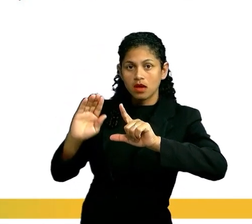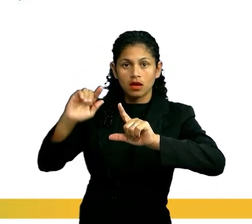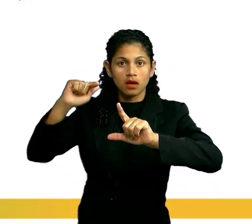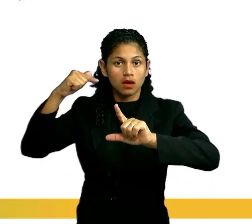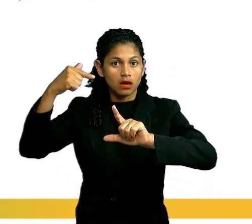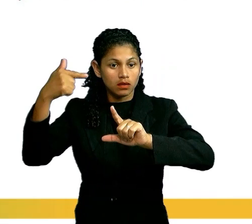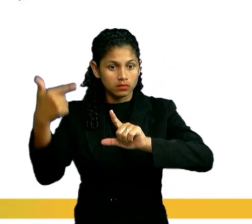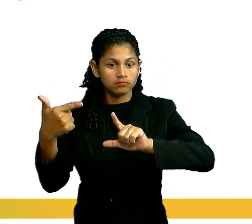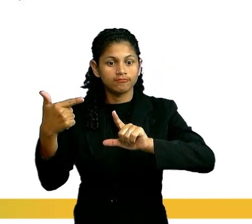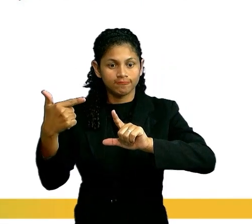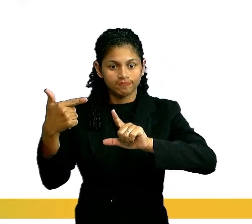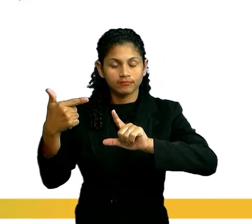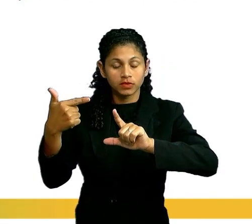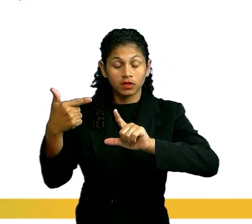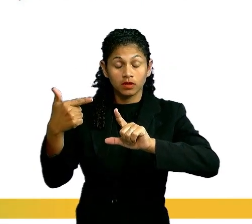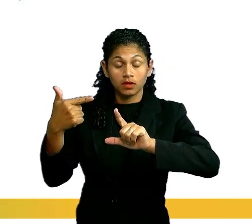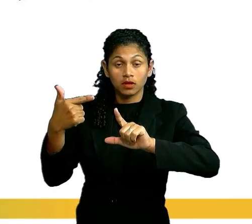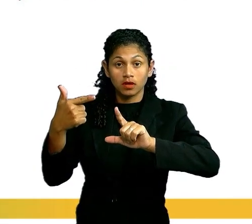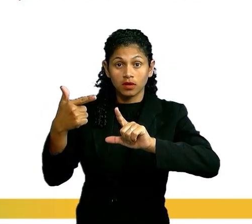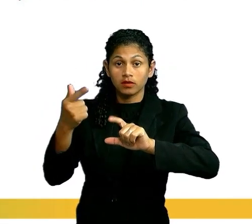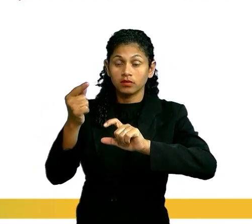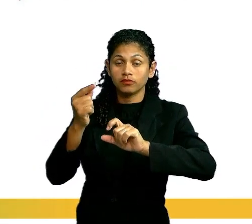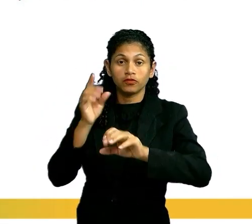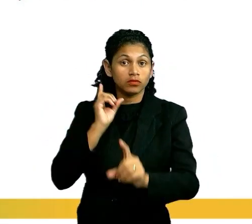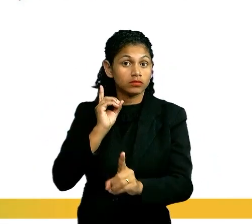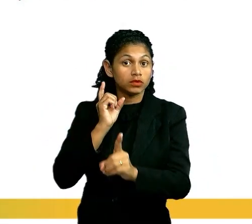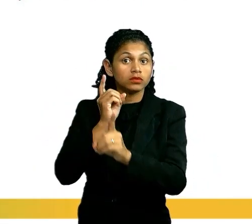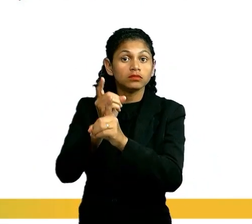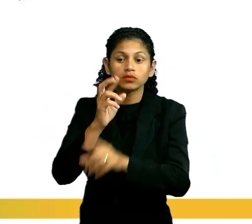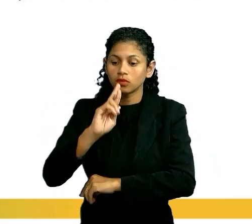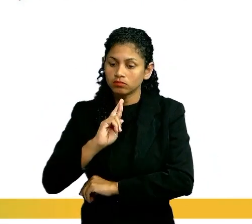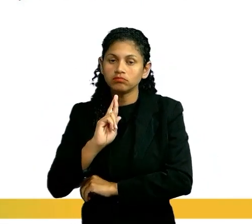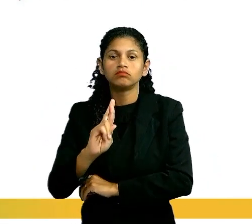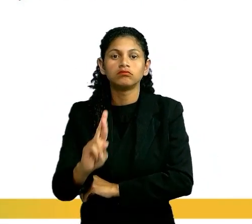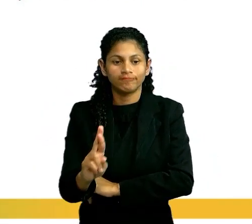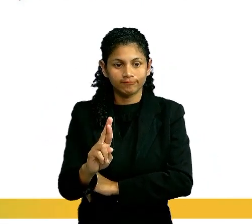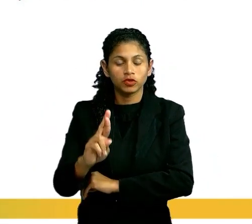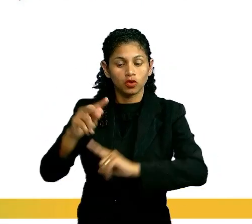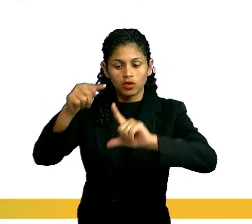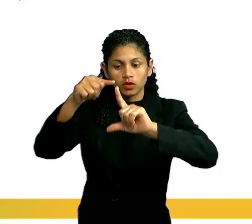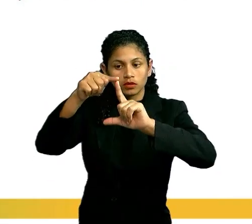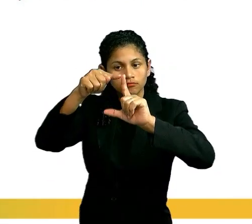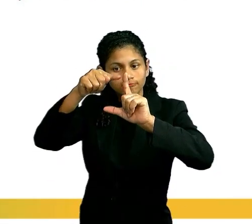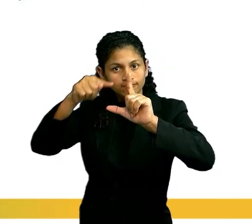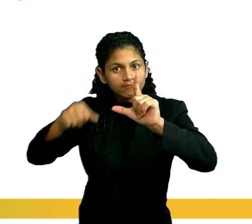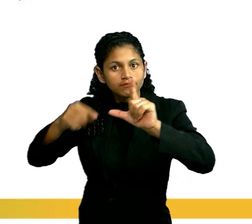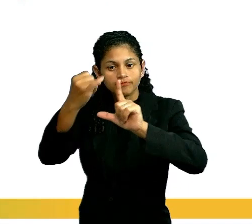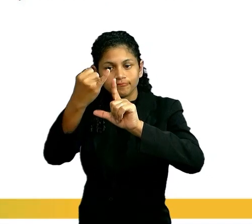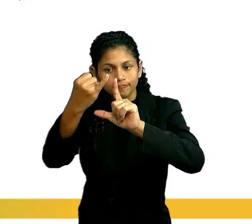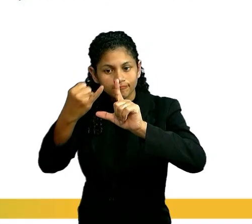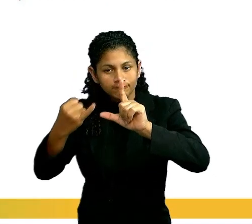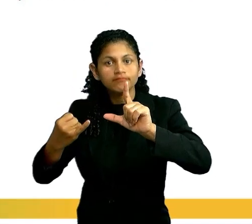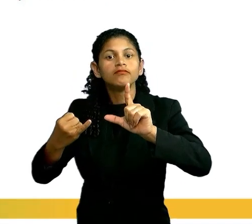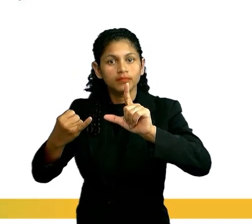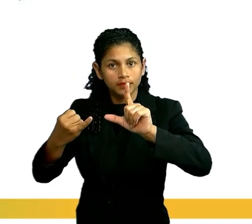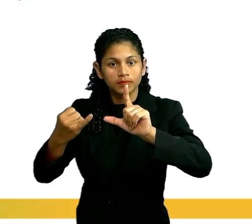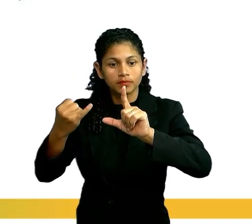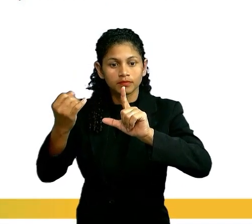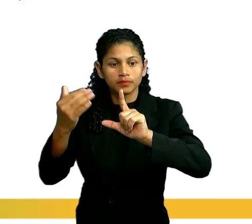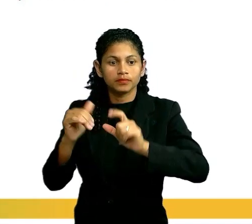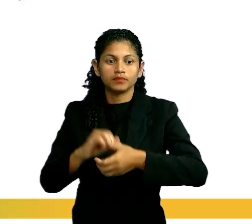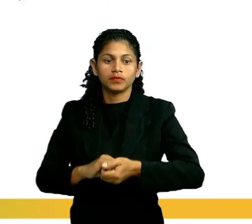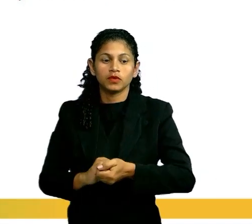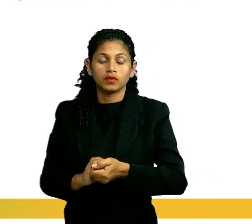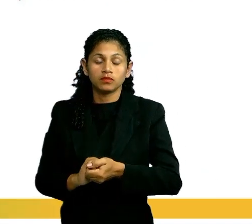da hipotenusa ao quadrado. Por isso que a gente pode falar aqui o quadrado da hipotenusa é igual à soma